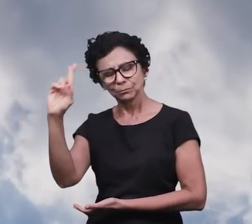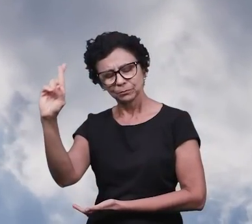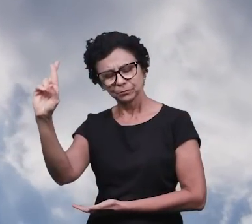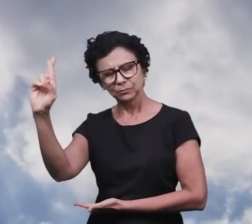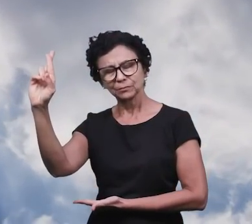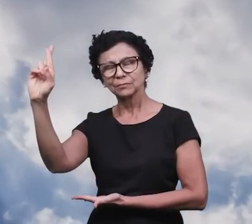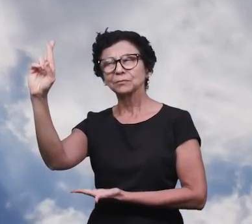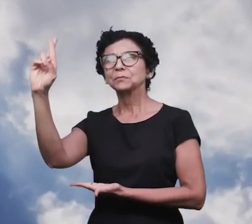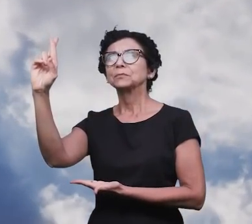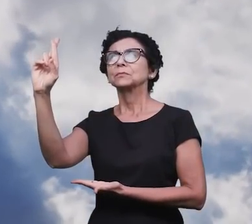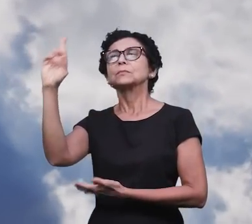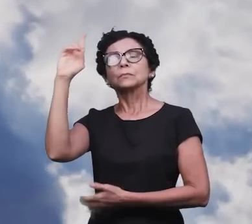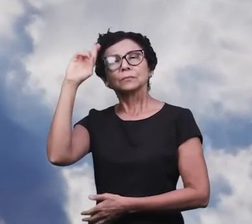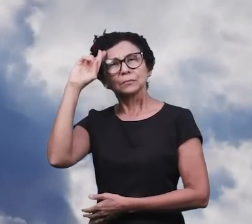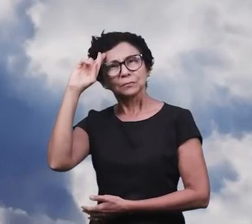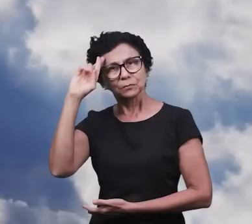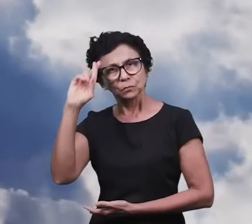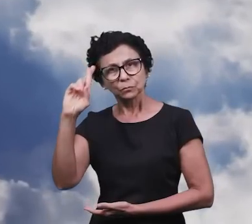Senhor,